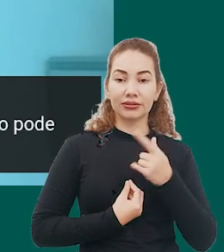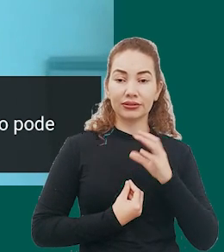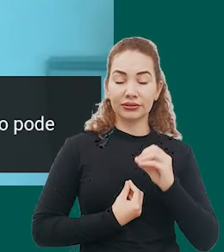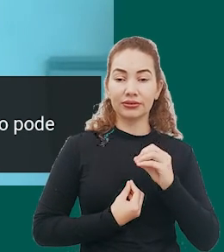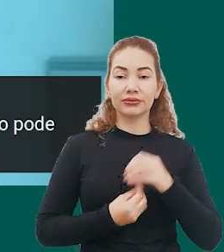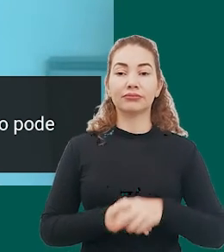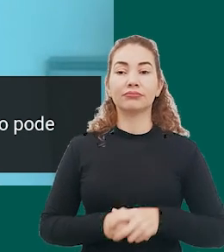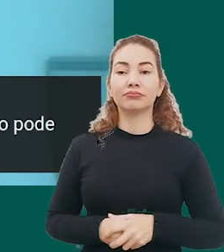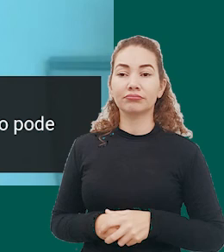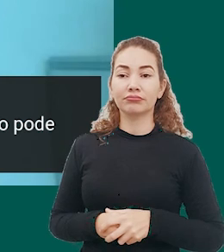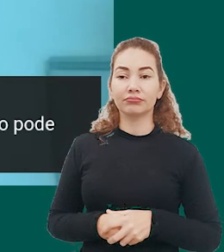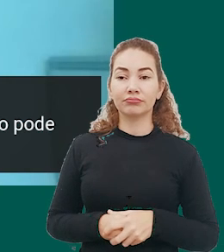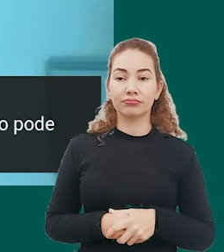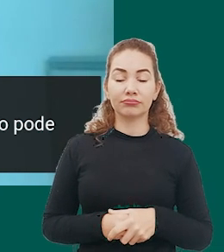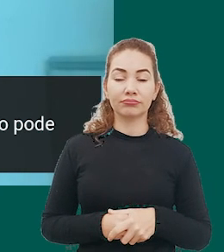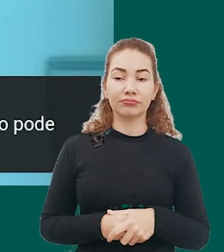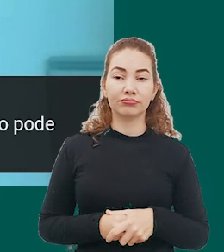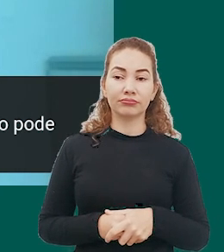essas verbas, né?